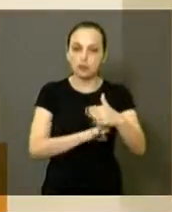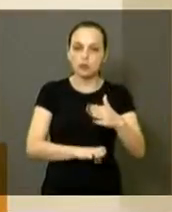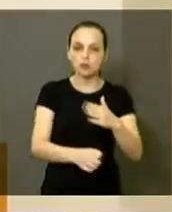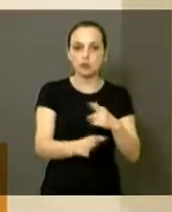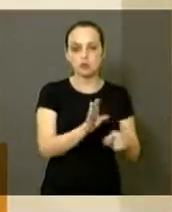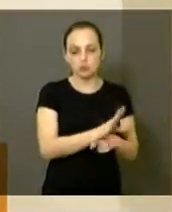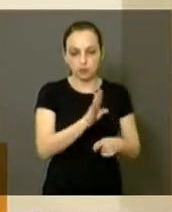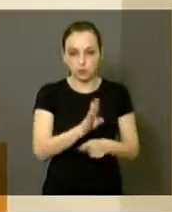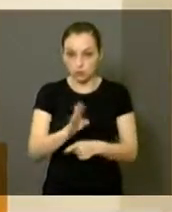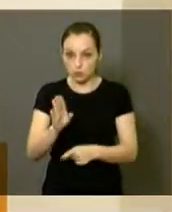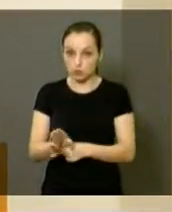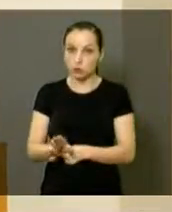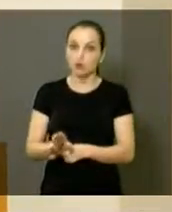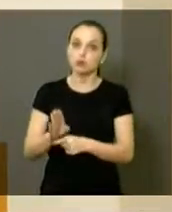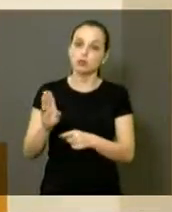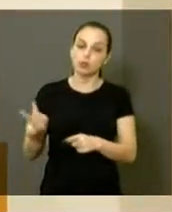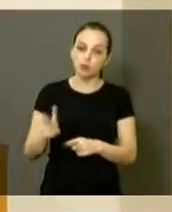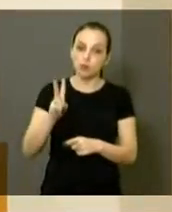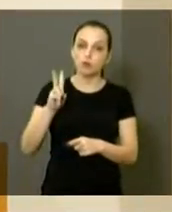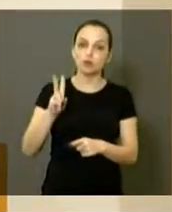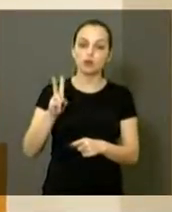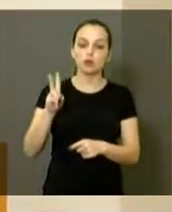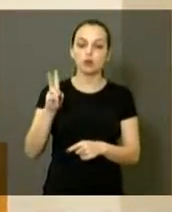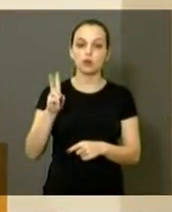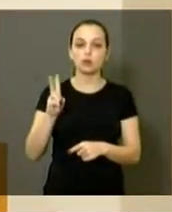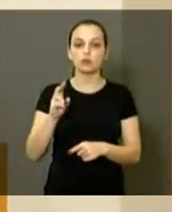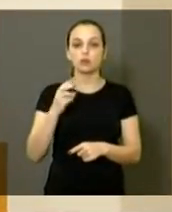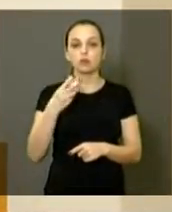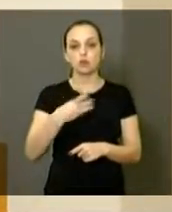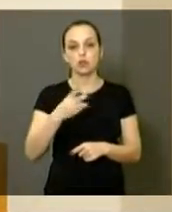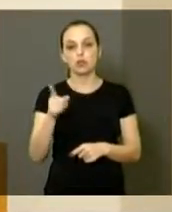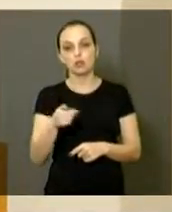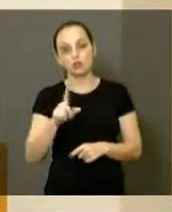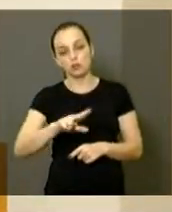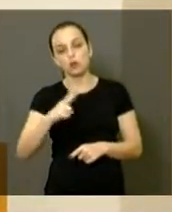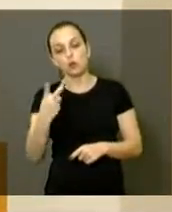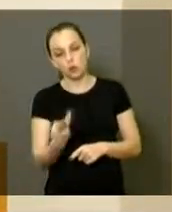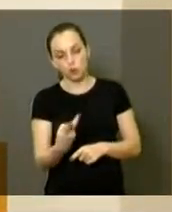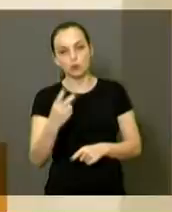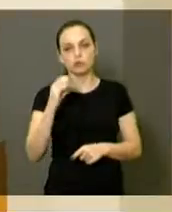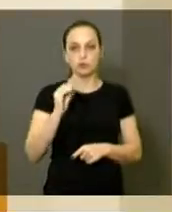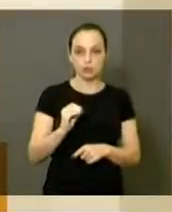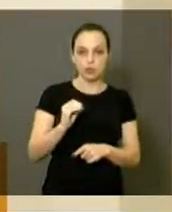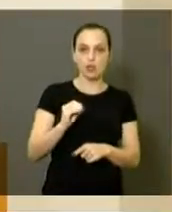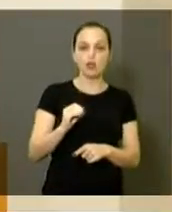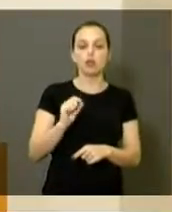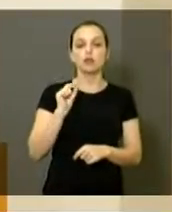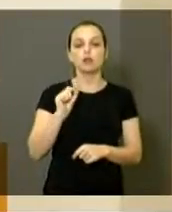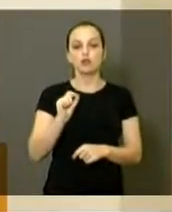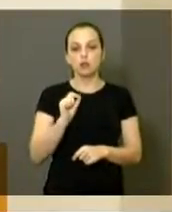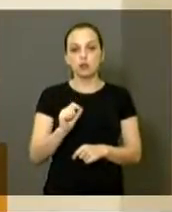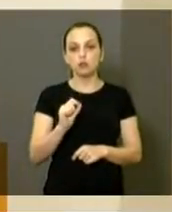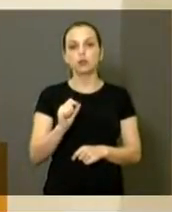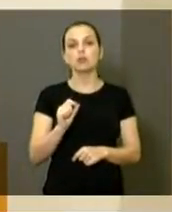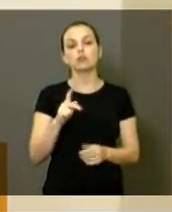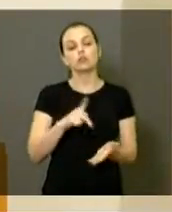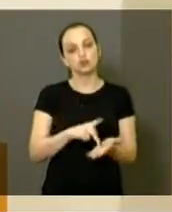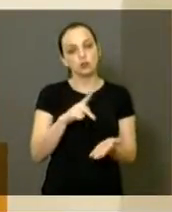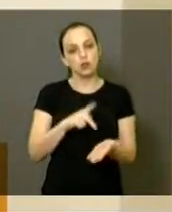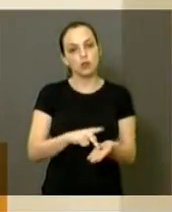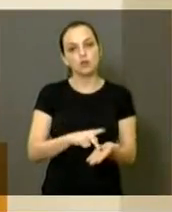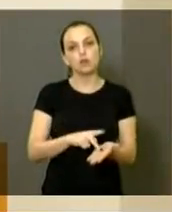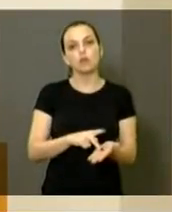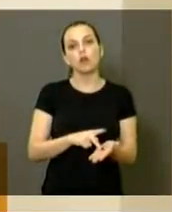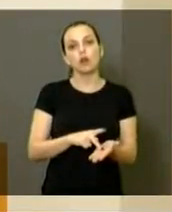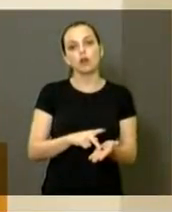sábado por 3-0, como para o time seria praticamente o mais difícil, que era Chapecó. E, com certeza, ele vai